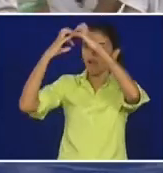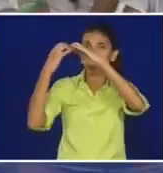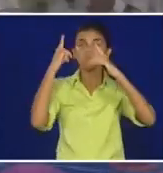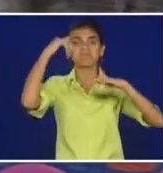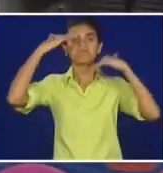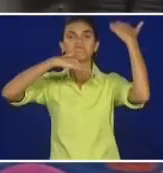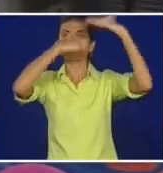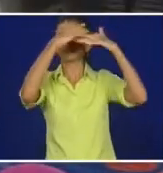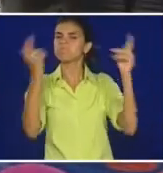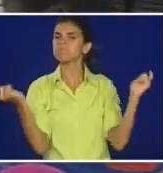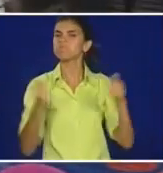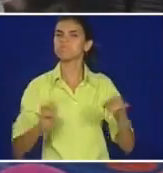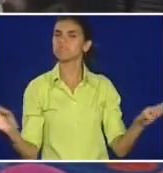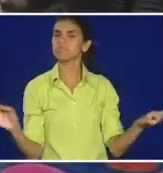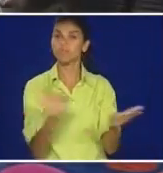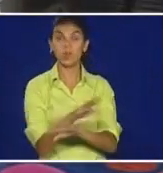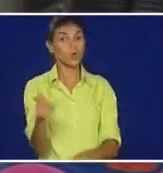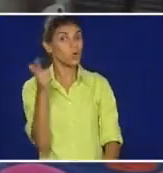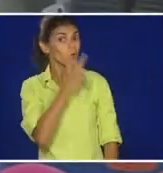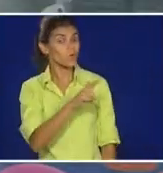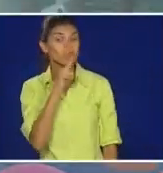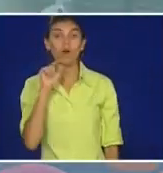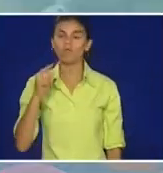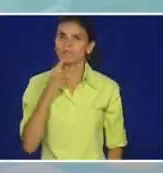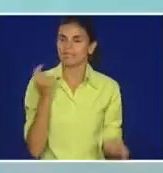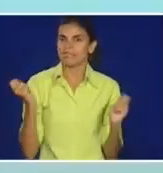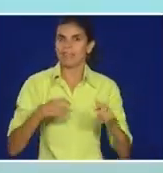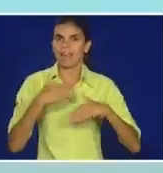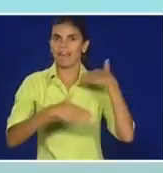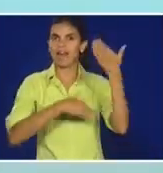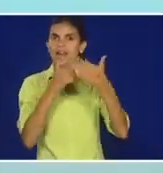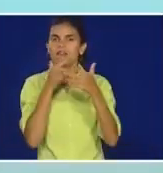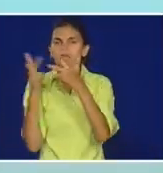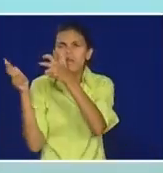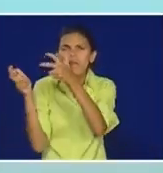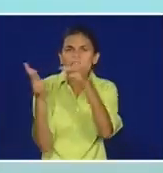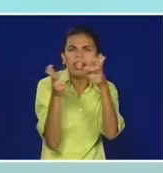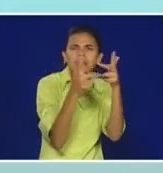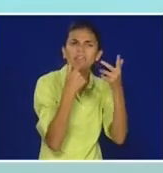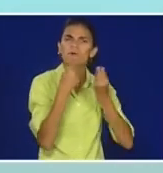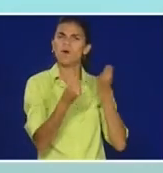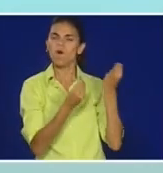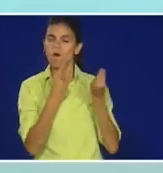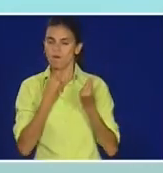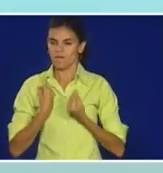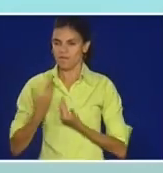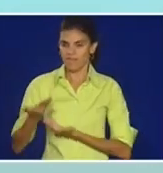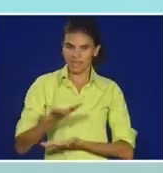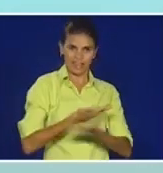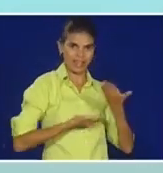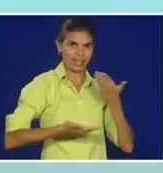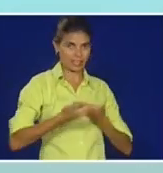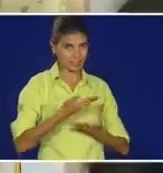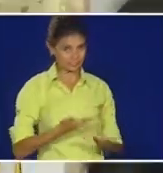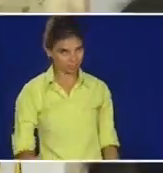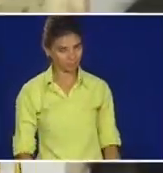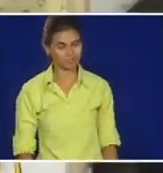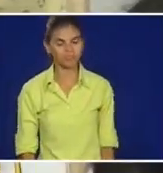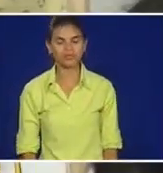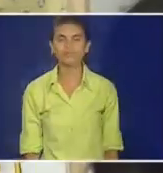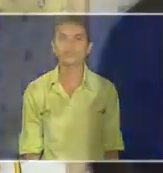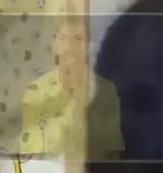ela consegue se desenvolver, mais ela tem possibilidade de perceber situações à volta dela.